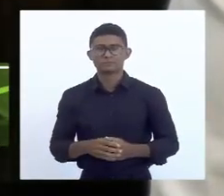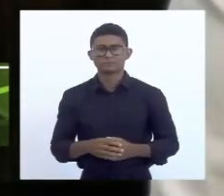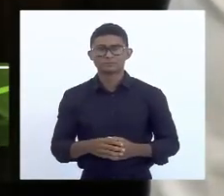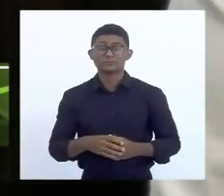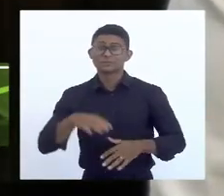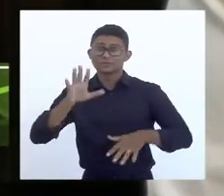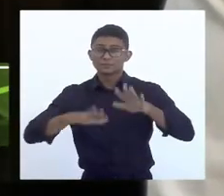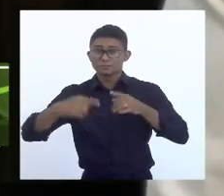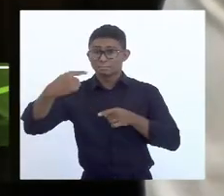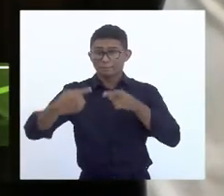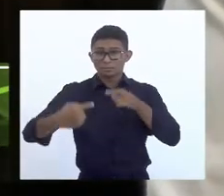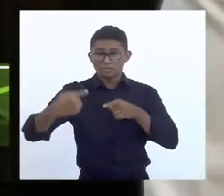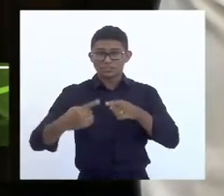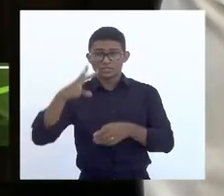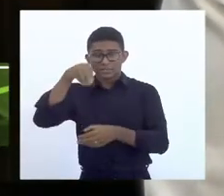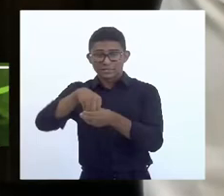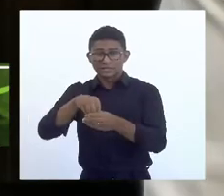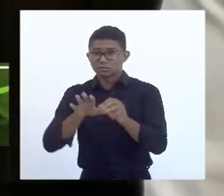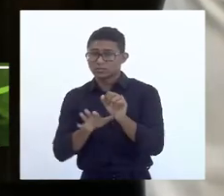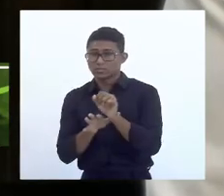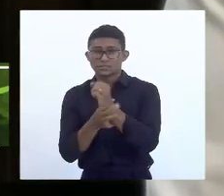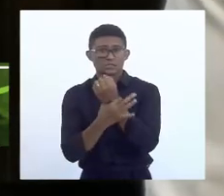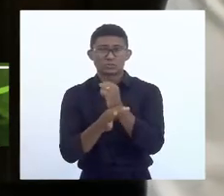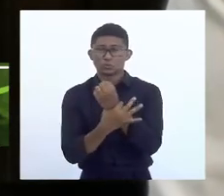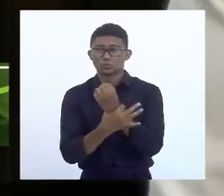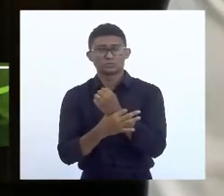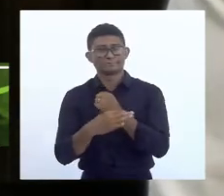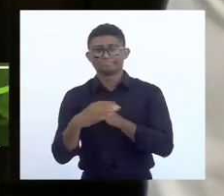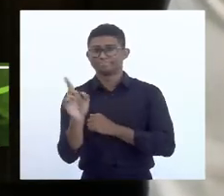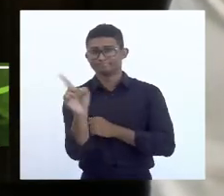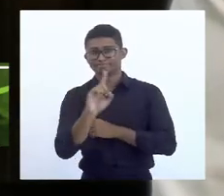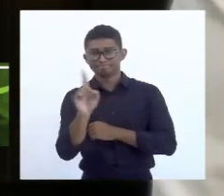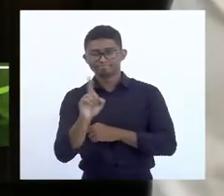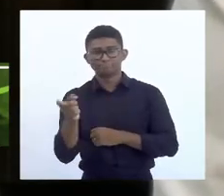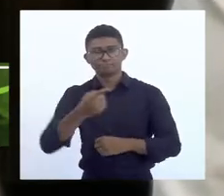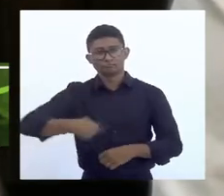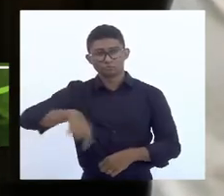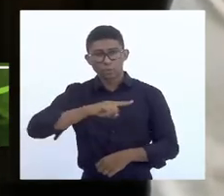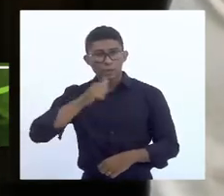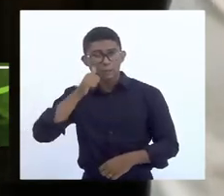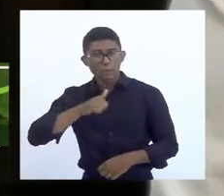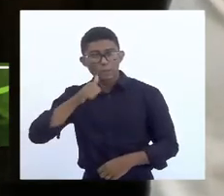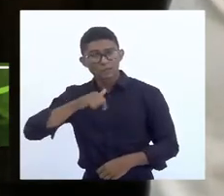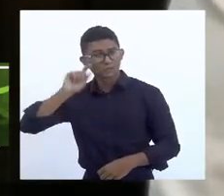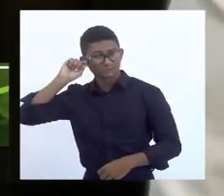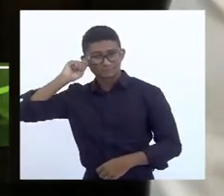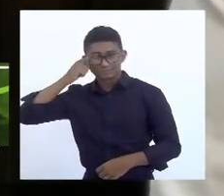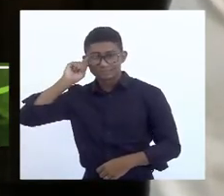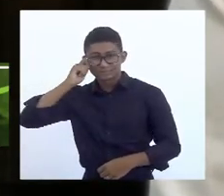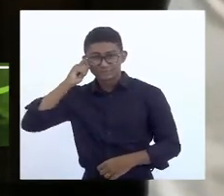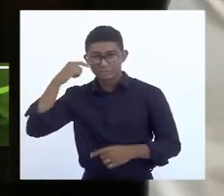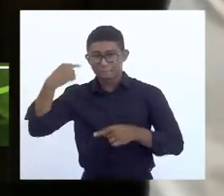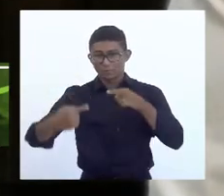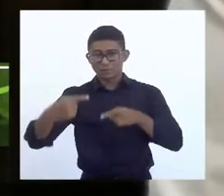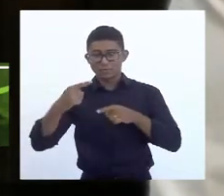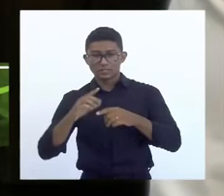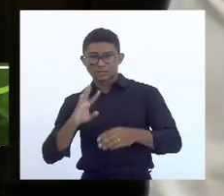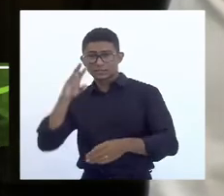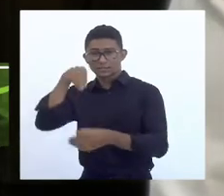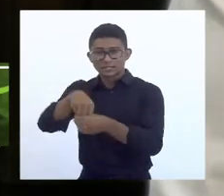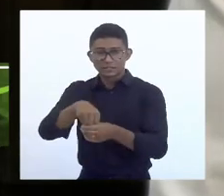lugar seguro. Estar na política institucional, para nós mulheres, em especial nós mulheres negras, não é um lugar